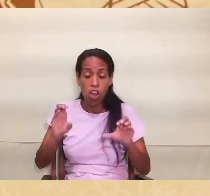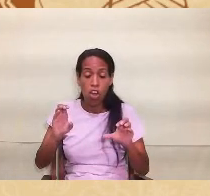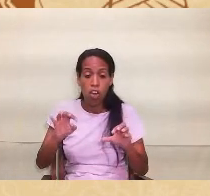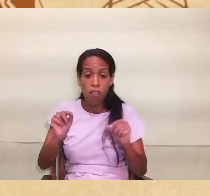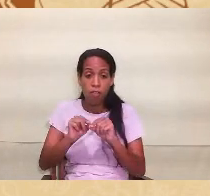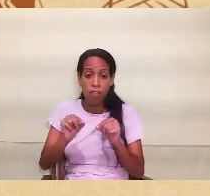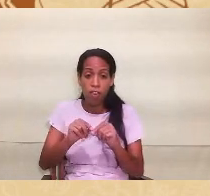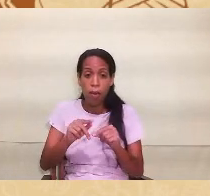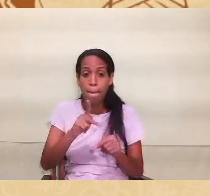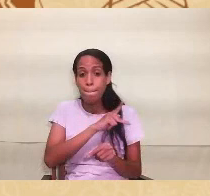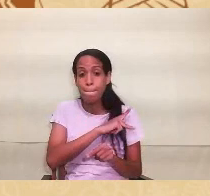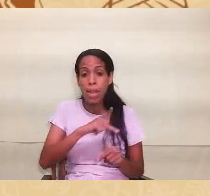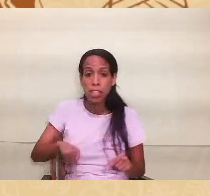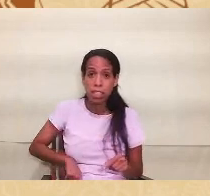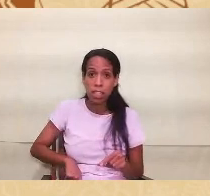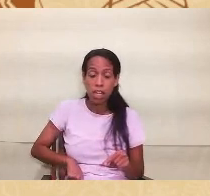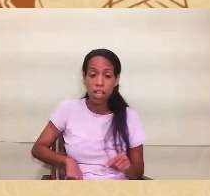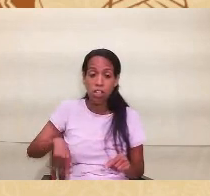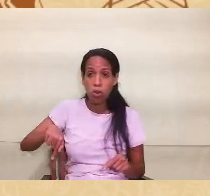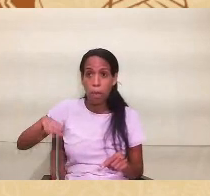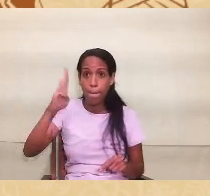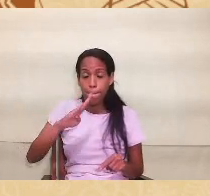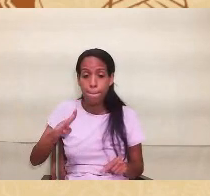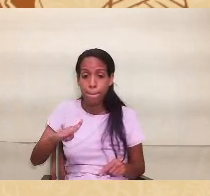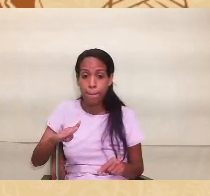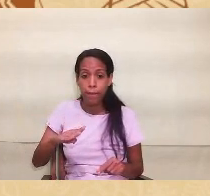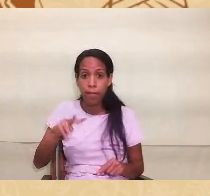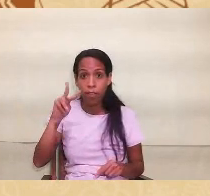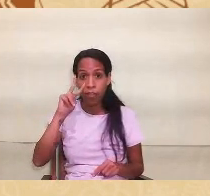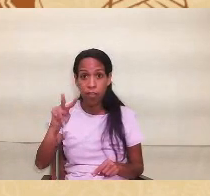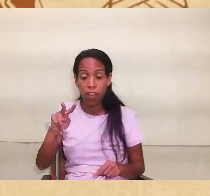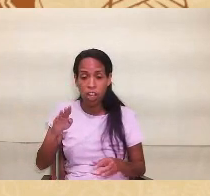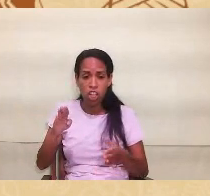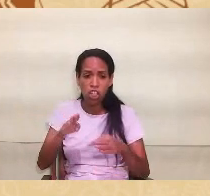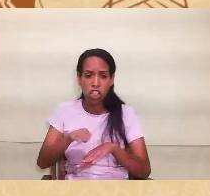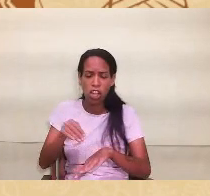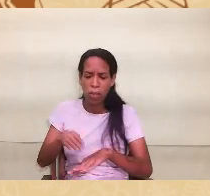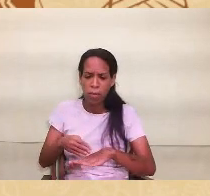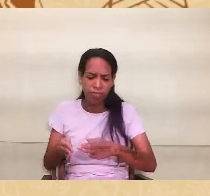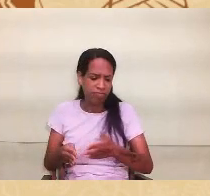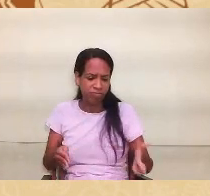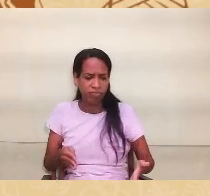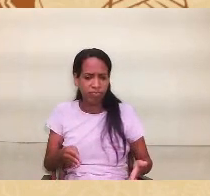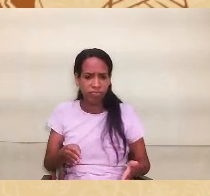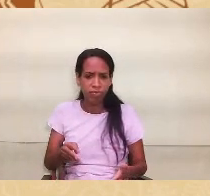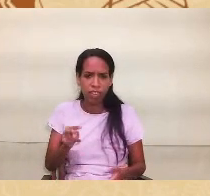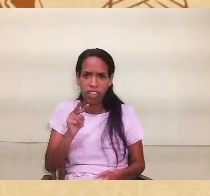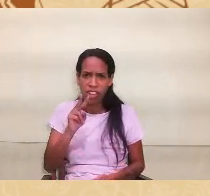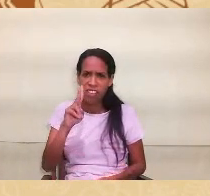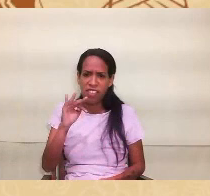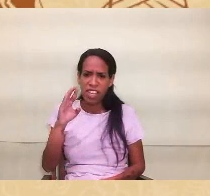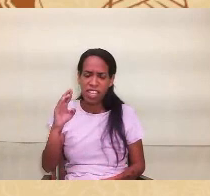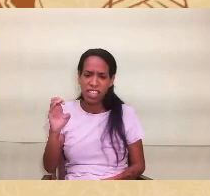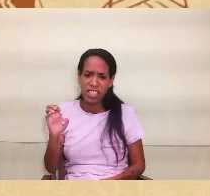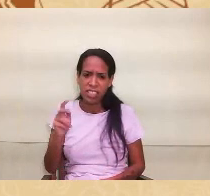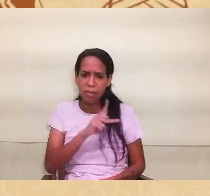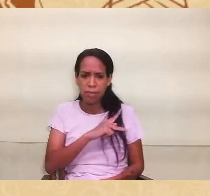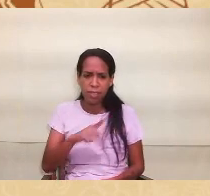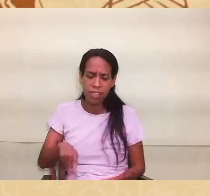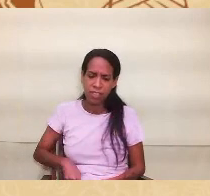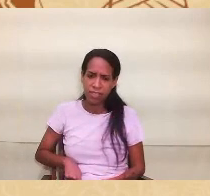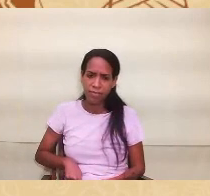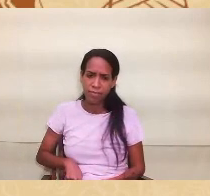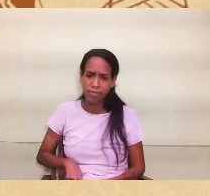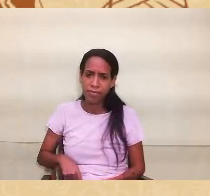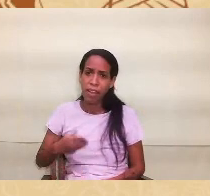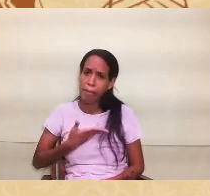da República, né? O candidato da chamada esquerda, colocar Geraldo Alckmin como vice-presidente, meu amigo, minha